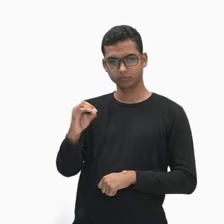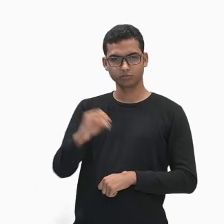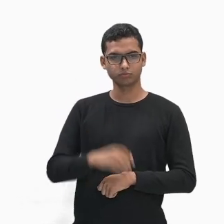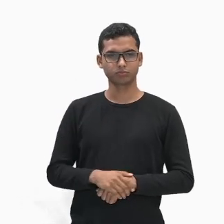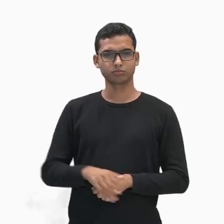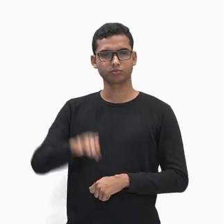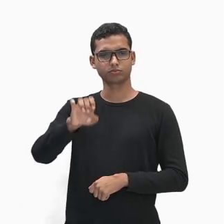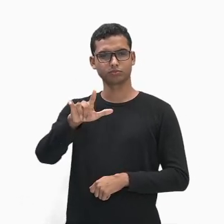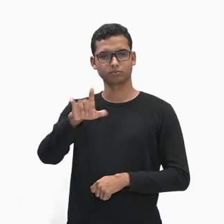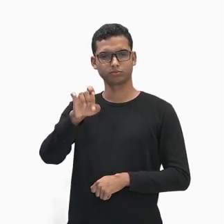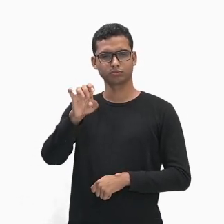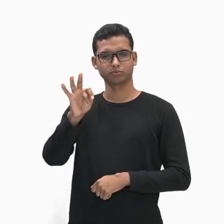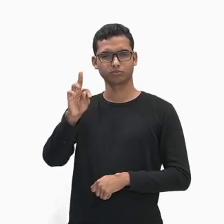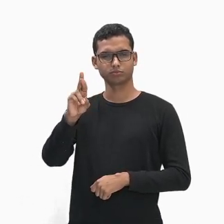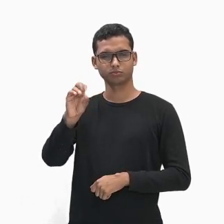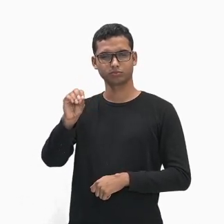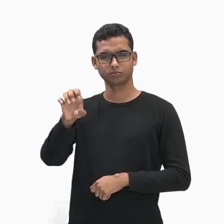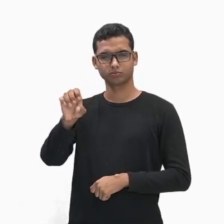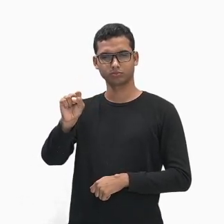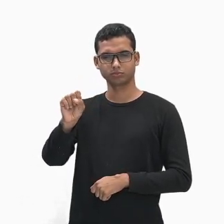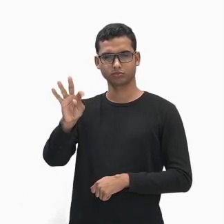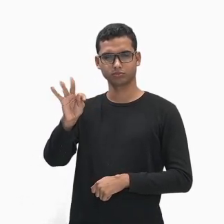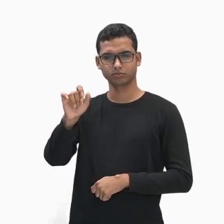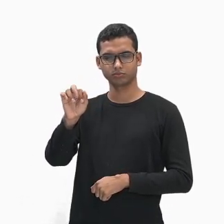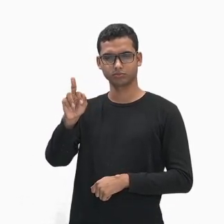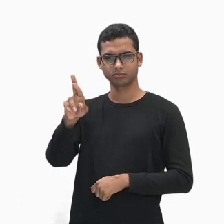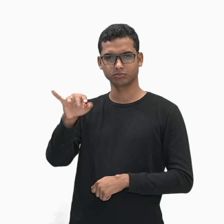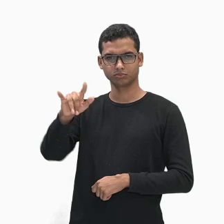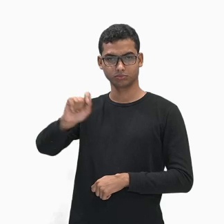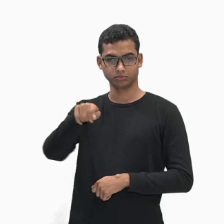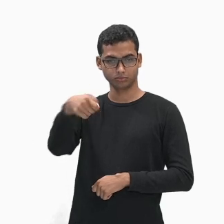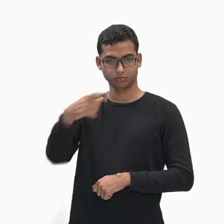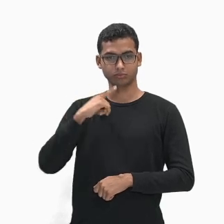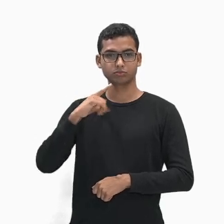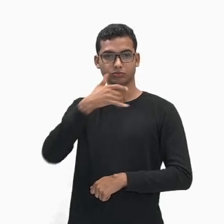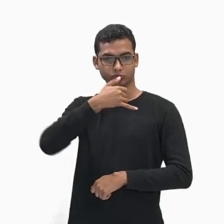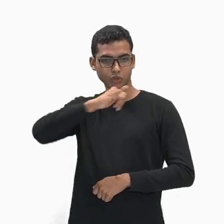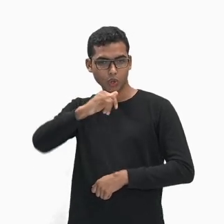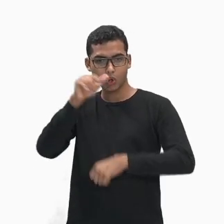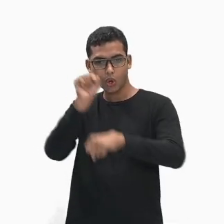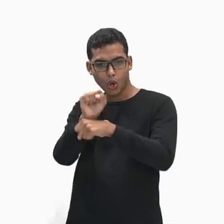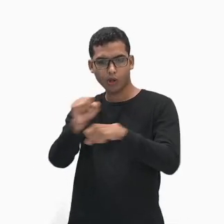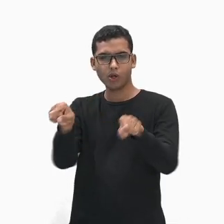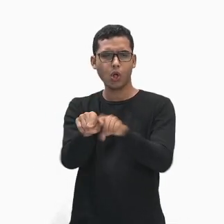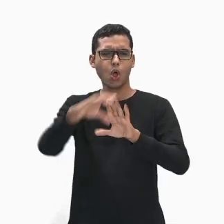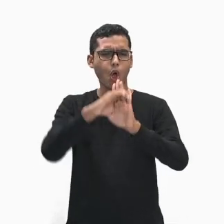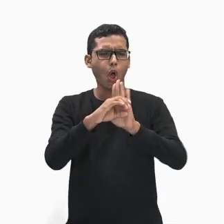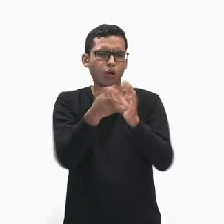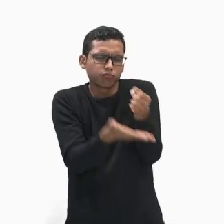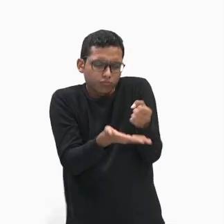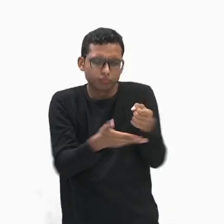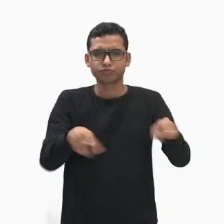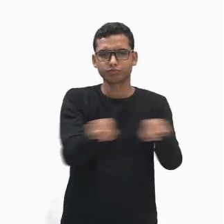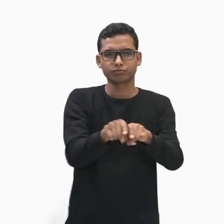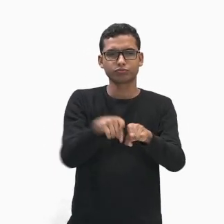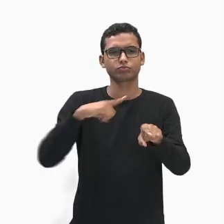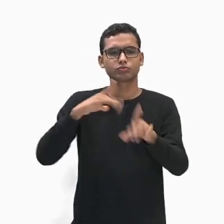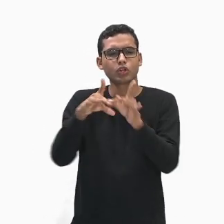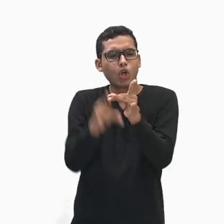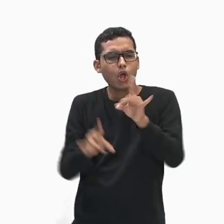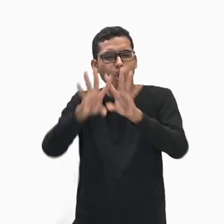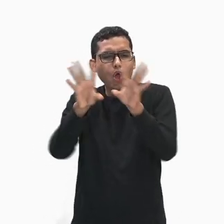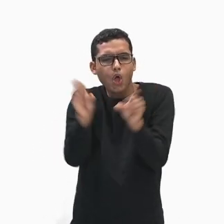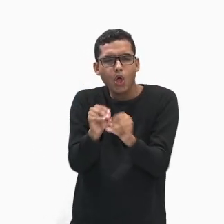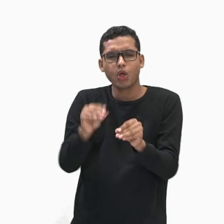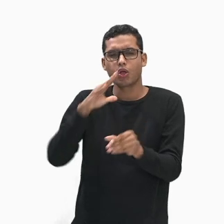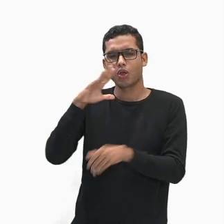a eletrostática. Conceitos básicos, detalhamento, o breve histórico sobre a evolução